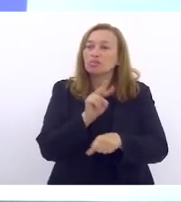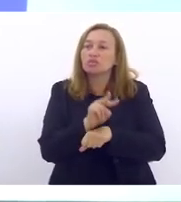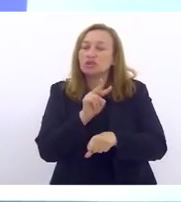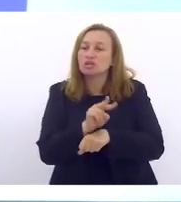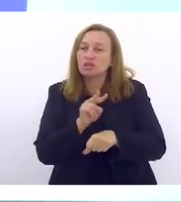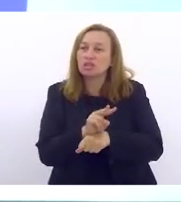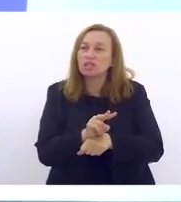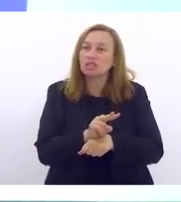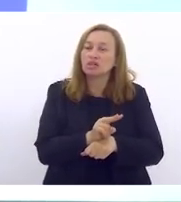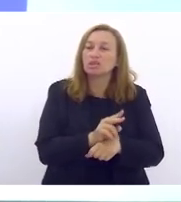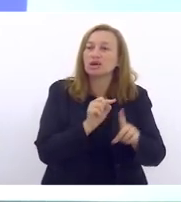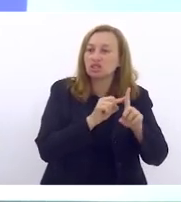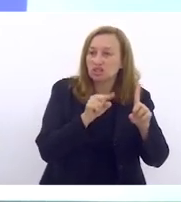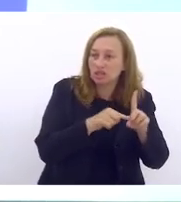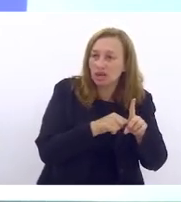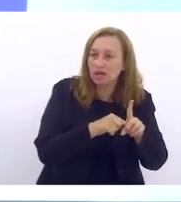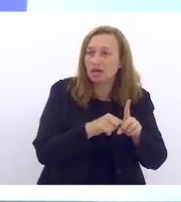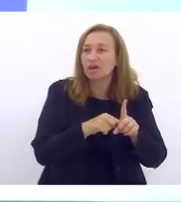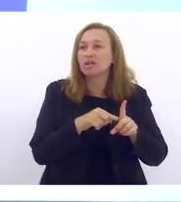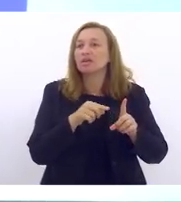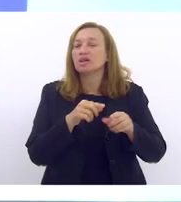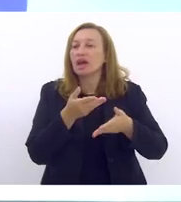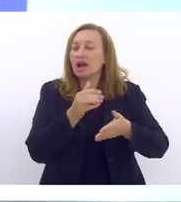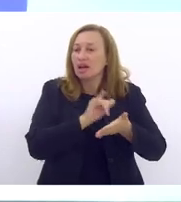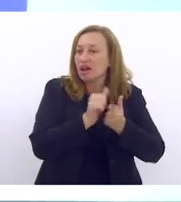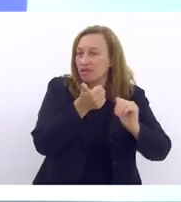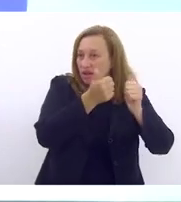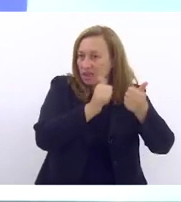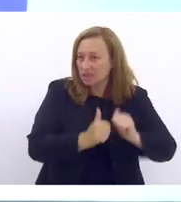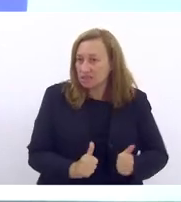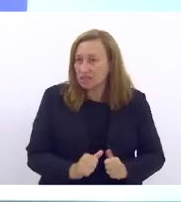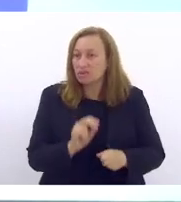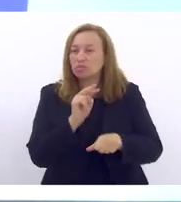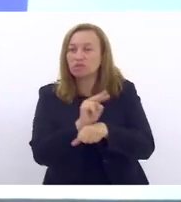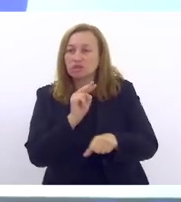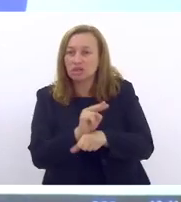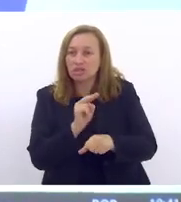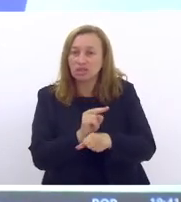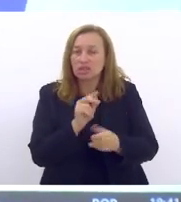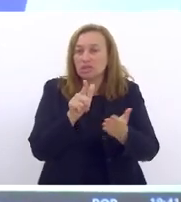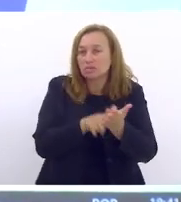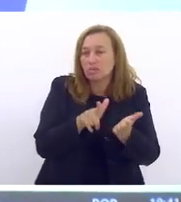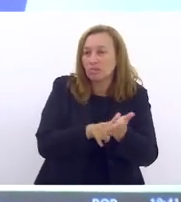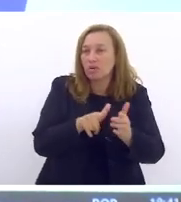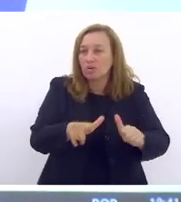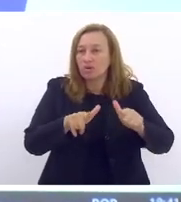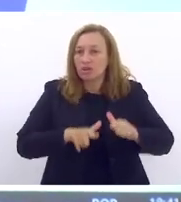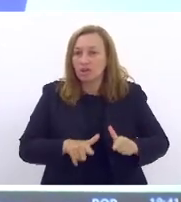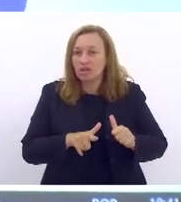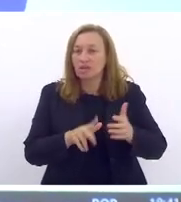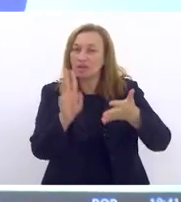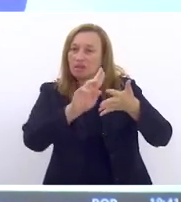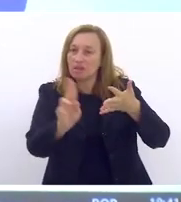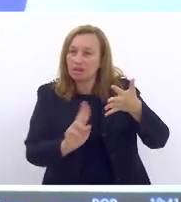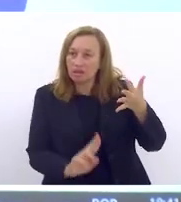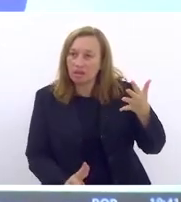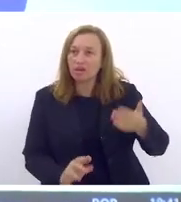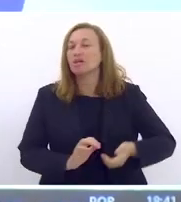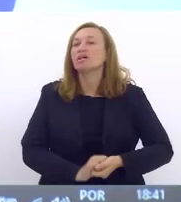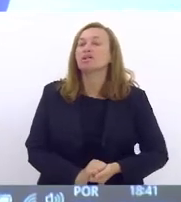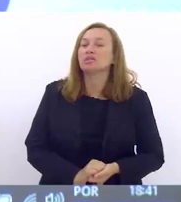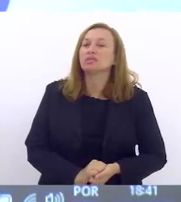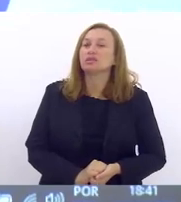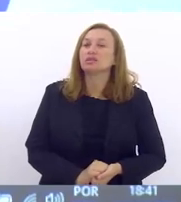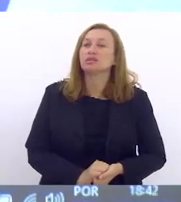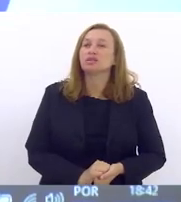casos, que eu mencionei, avaliação e monitoramento, que são os formulários e planilhas que geram dados maravilhosos. E